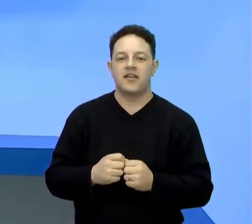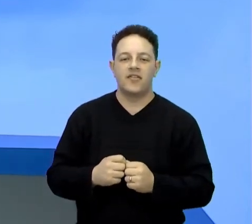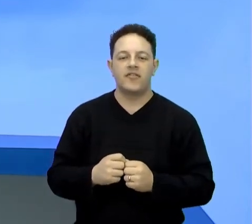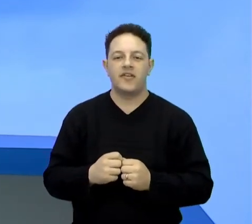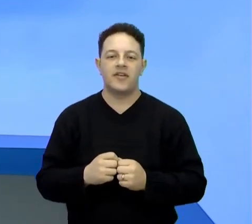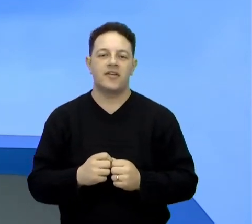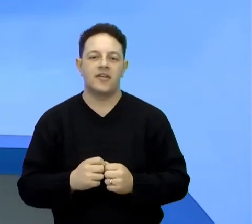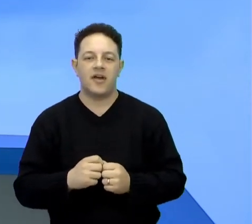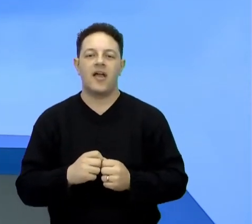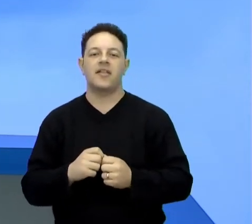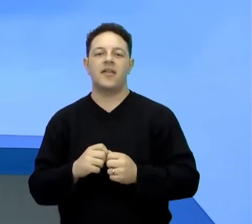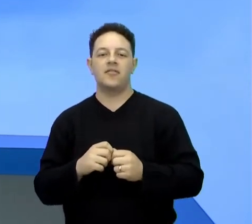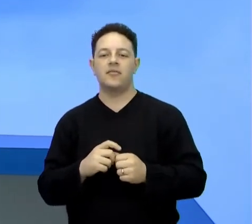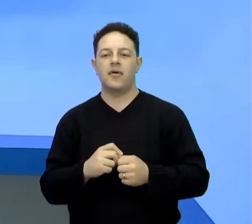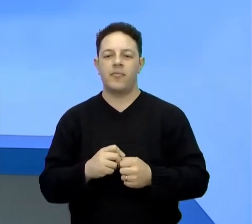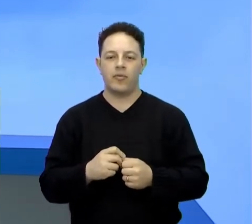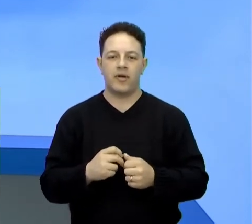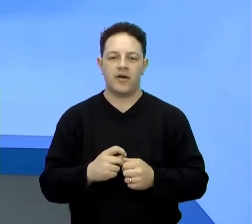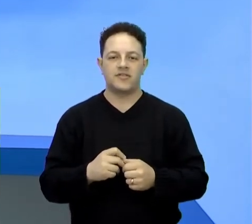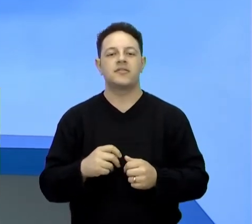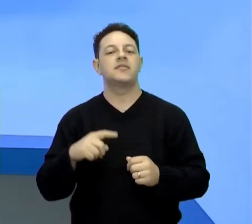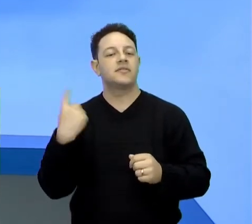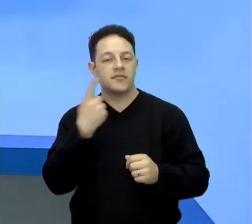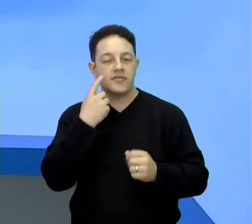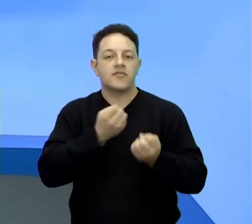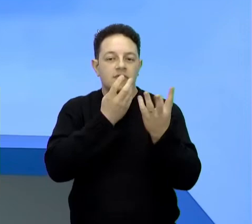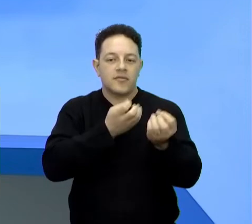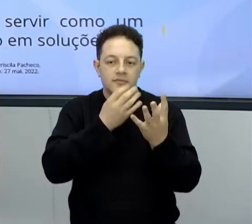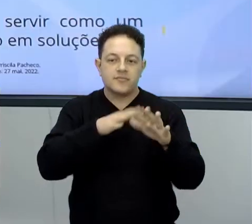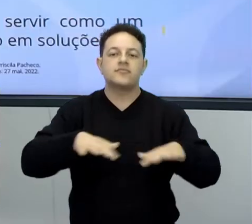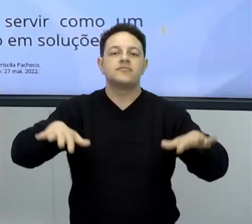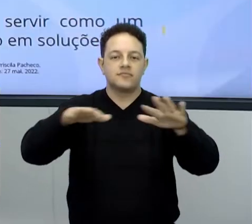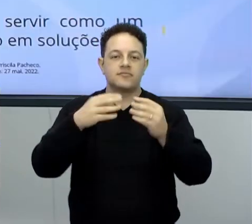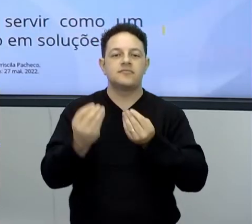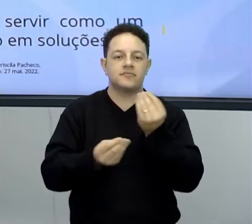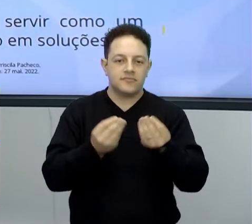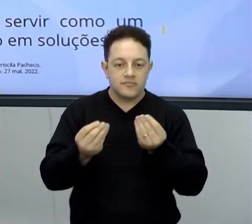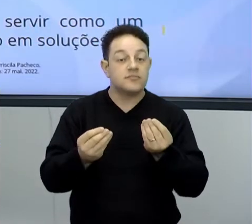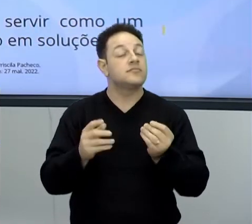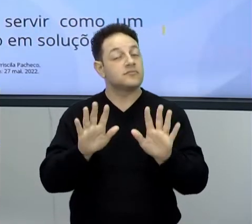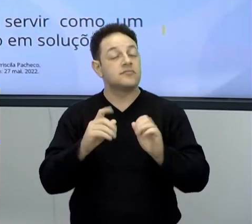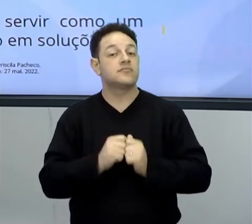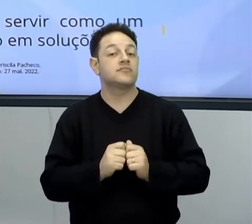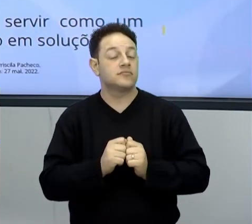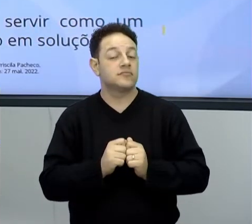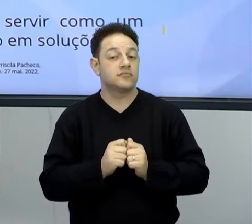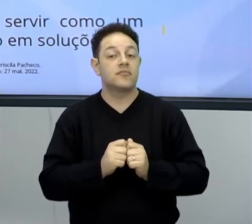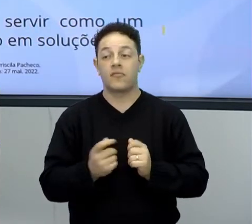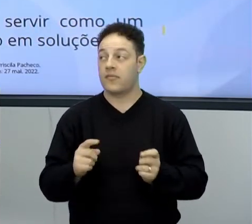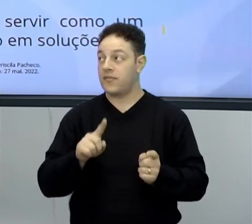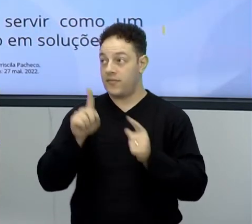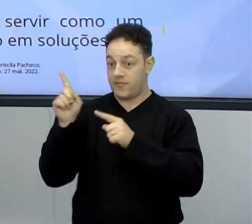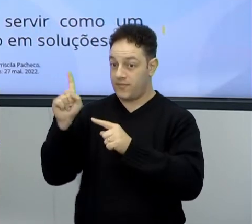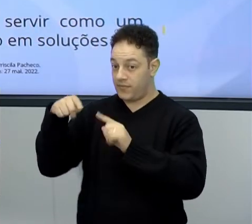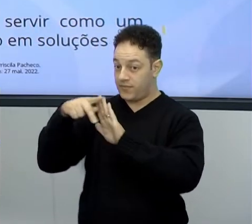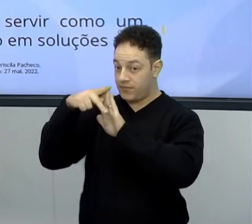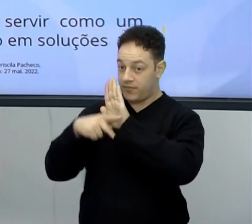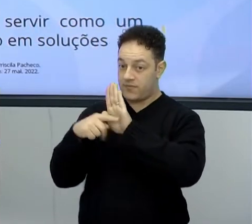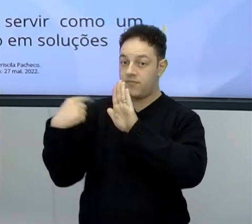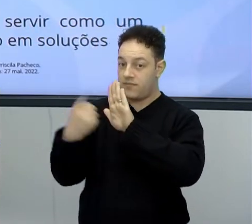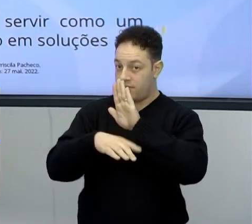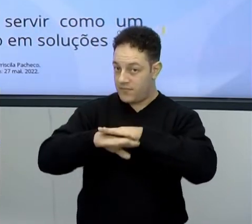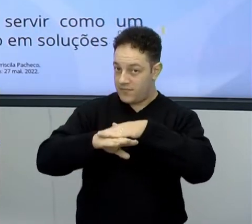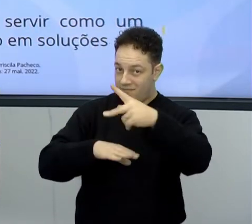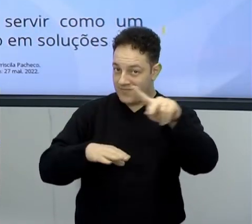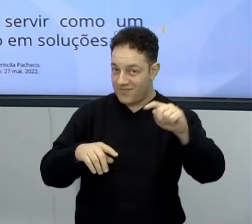bem disse no começo da aula, né? Ler muita informação e comparar. E voltando aqui no projeto que vocês irão